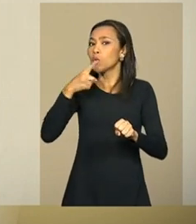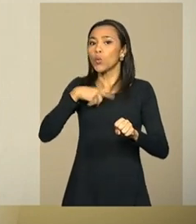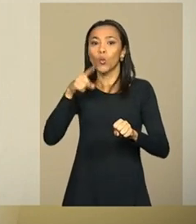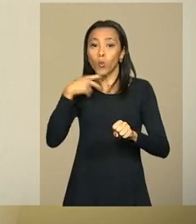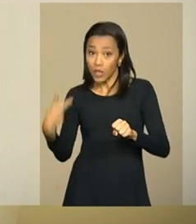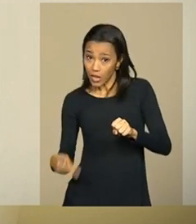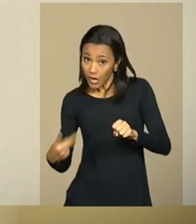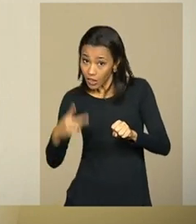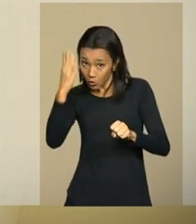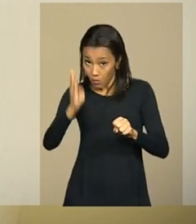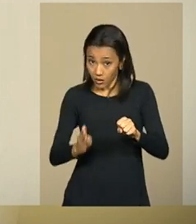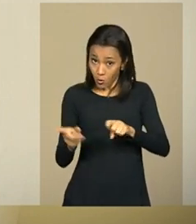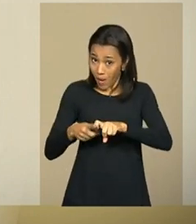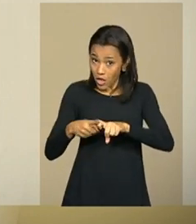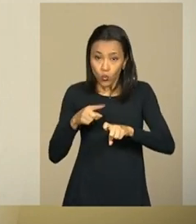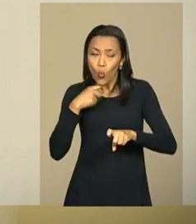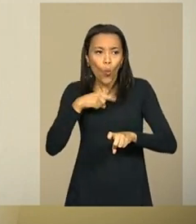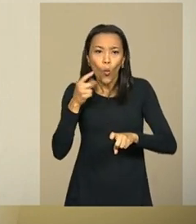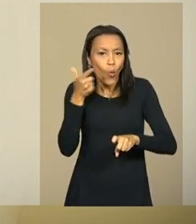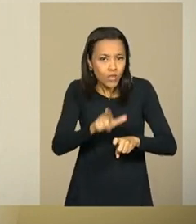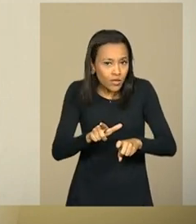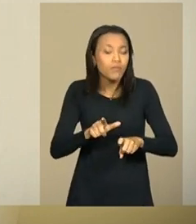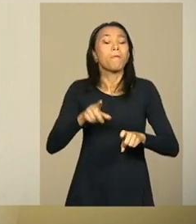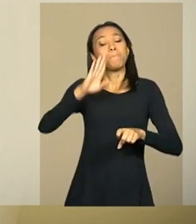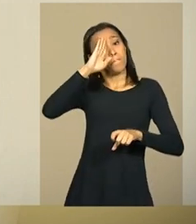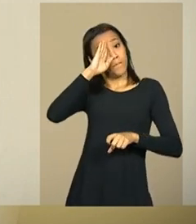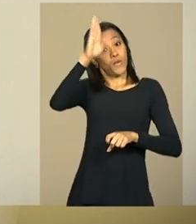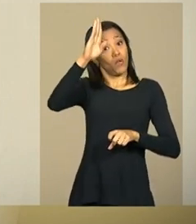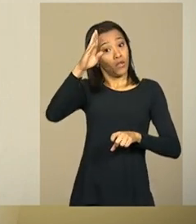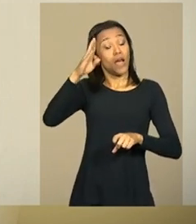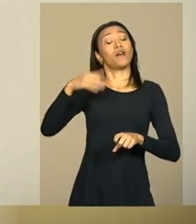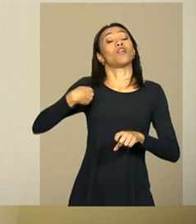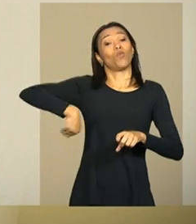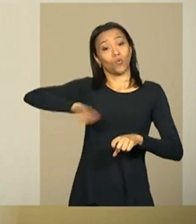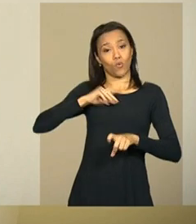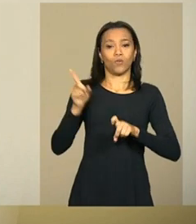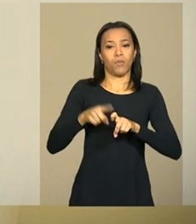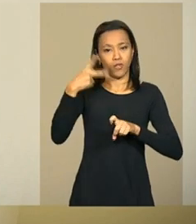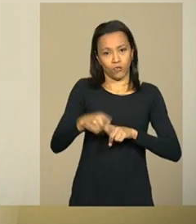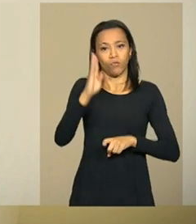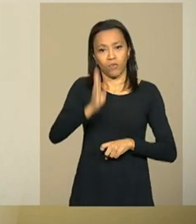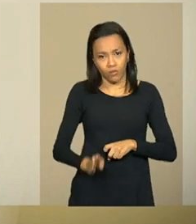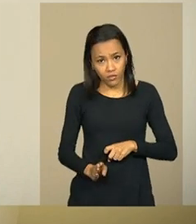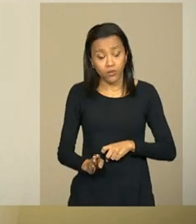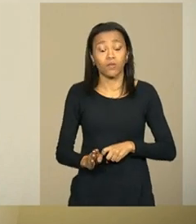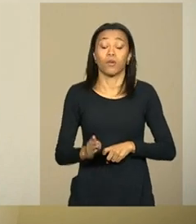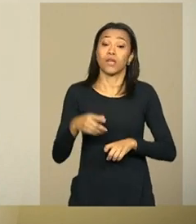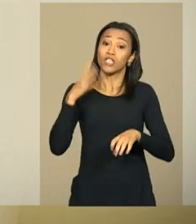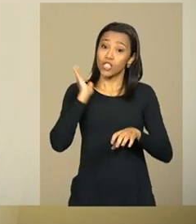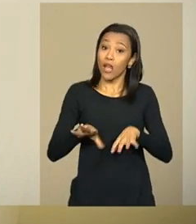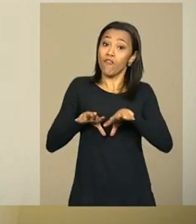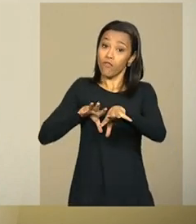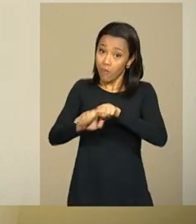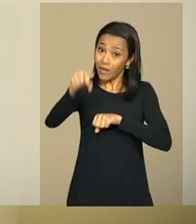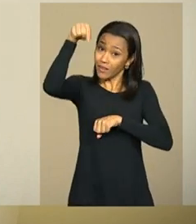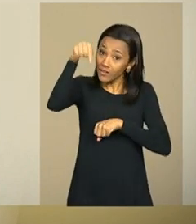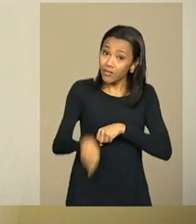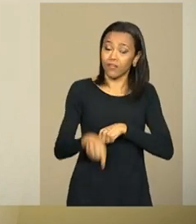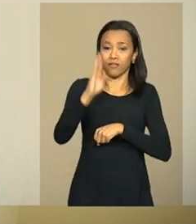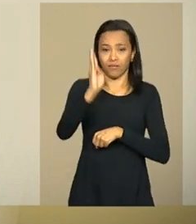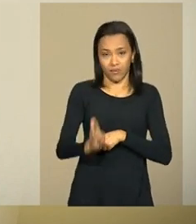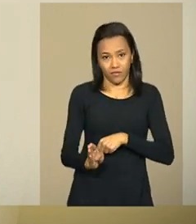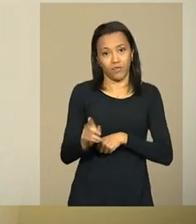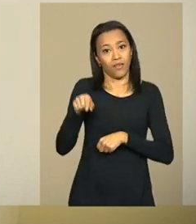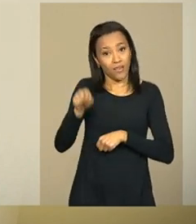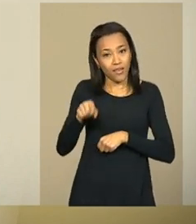médicos brasileiros daremos prioridade aos nossos médicos aos médicos formados aqui no Brasil que